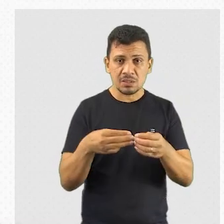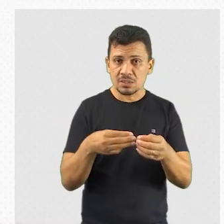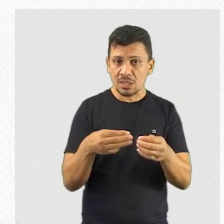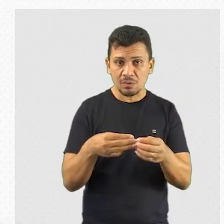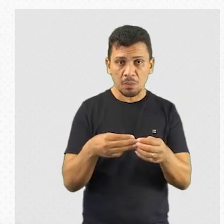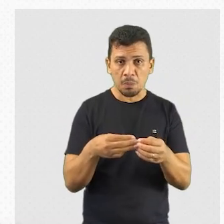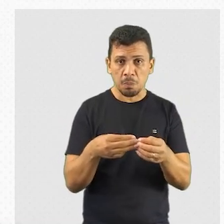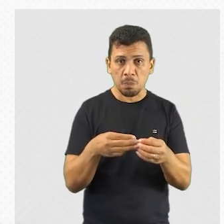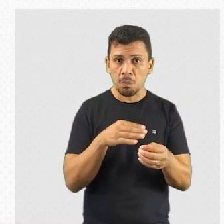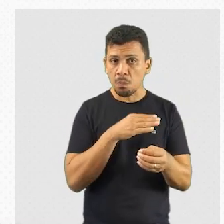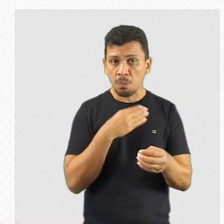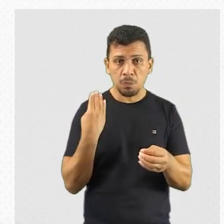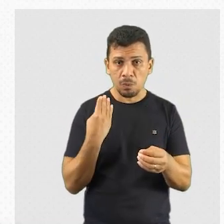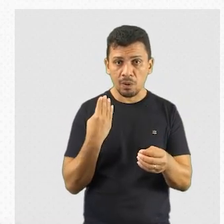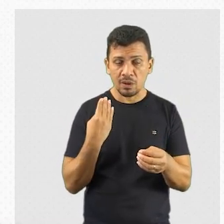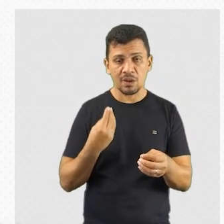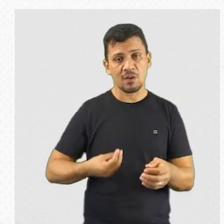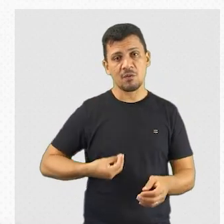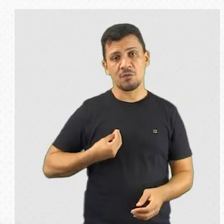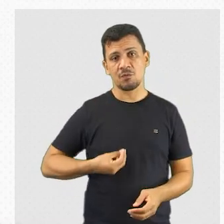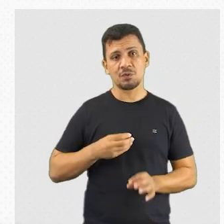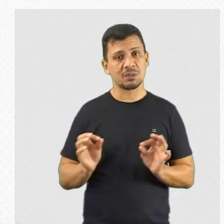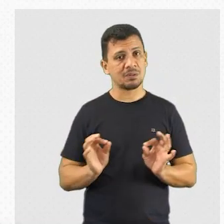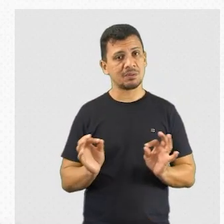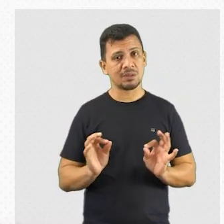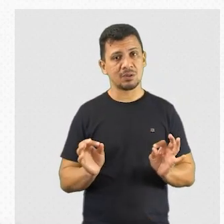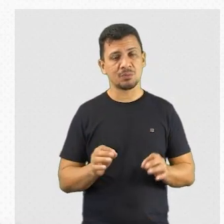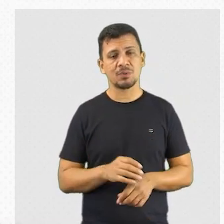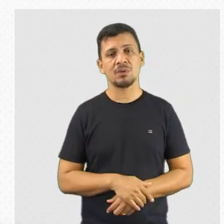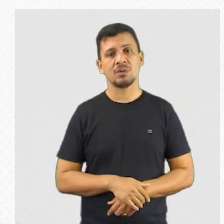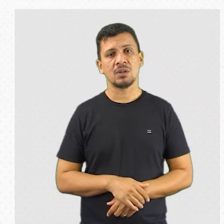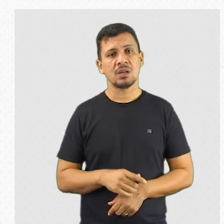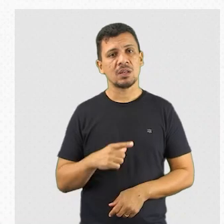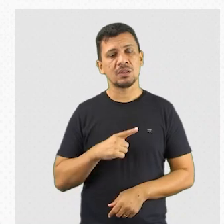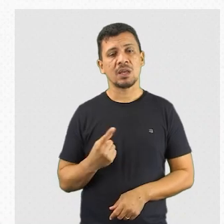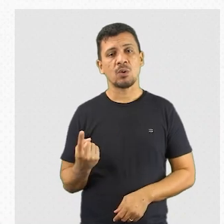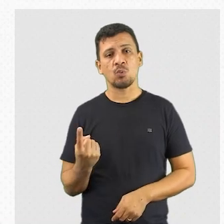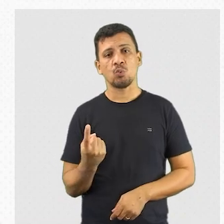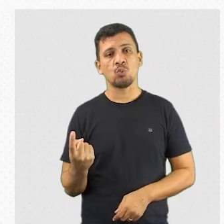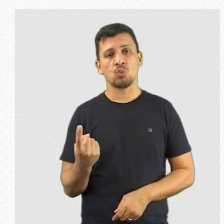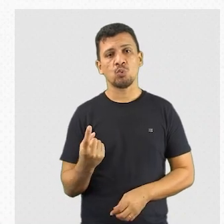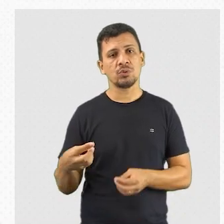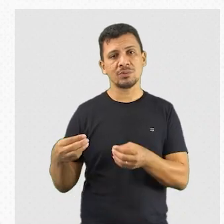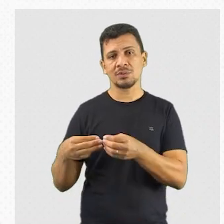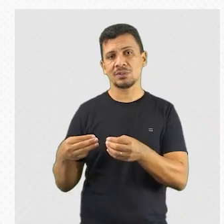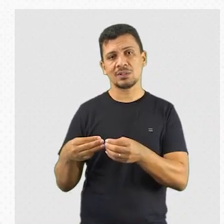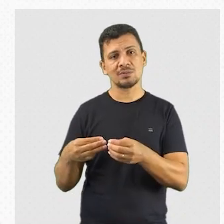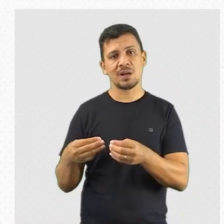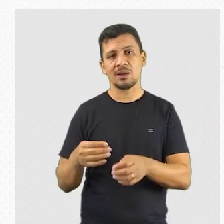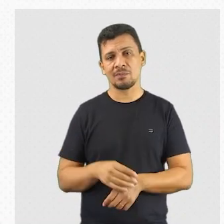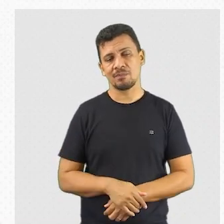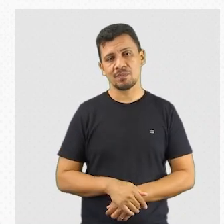existiria vida, na verdade, né? Existiriam só seres, o quê? Unicelulares, né? E eles não conseguiriam nem fazer